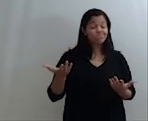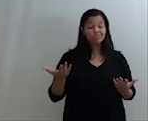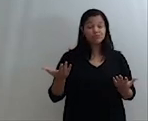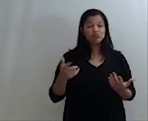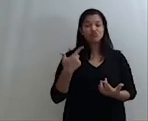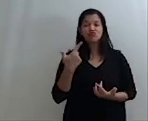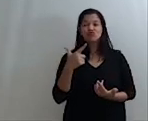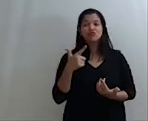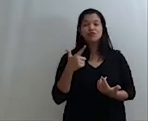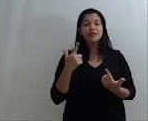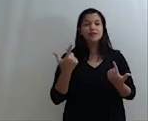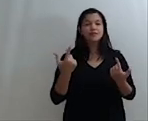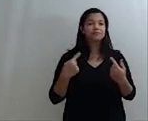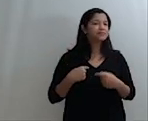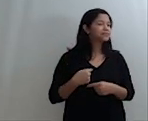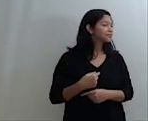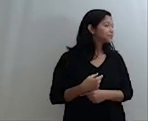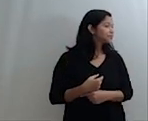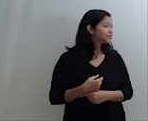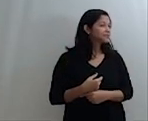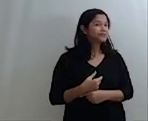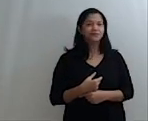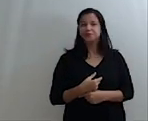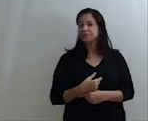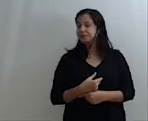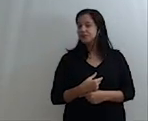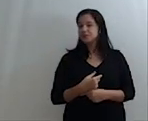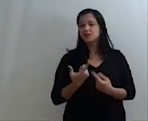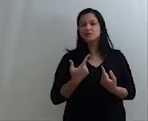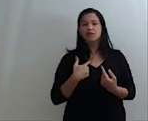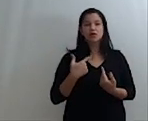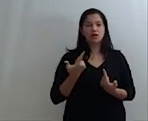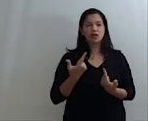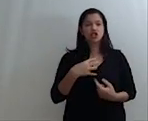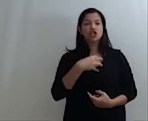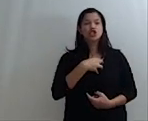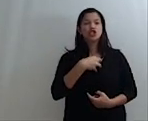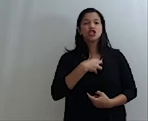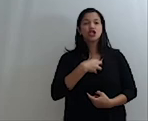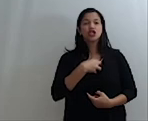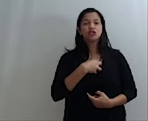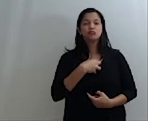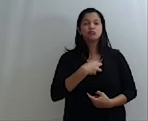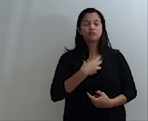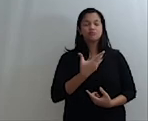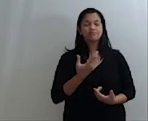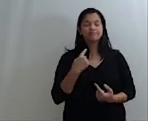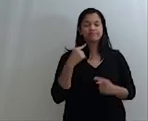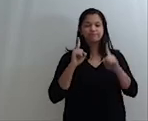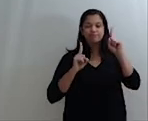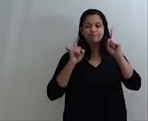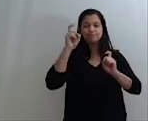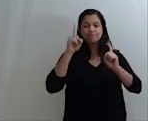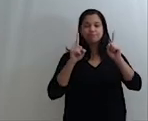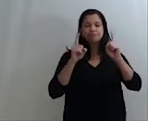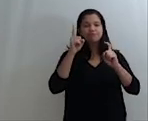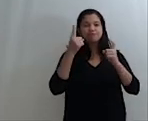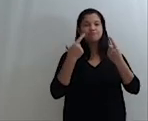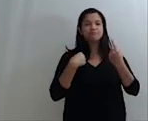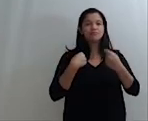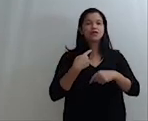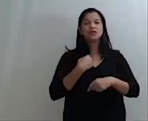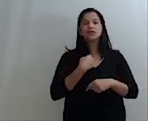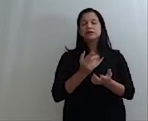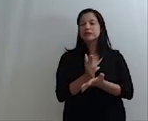dinâmica não expressam três jeitos não expressam muitas vezes eh cicatrizes tatuagens